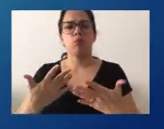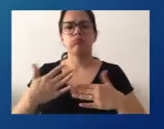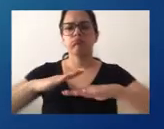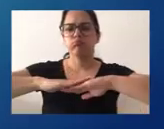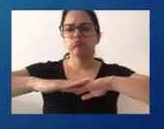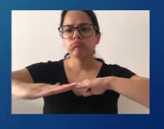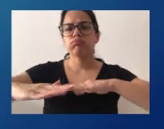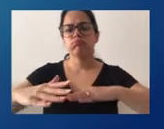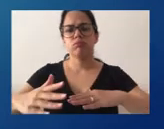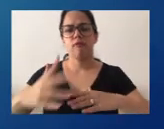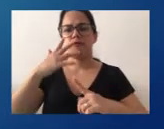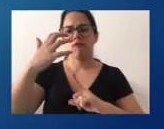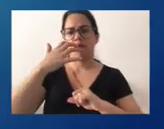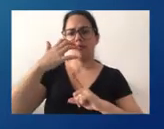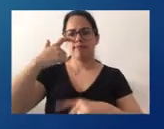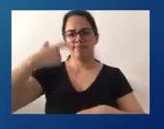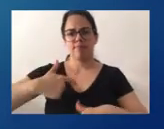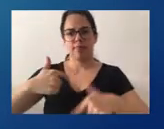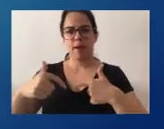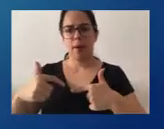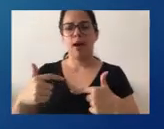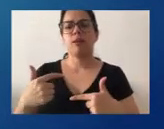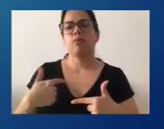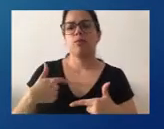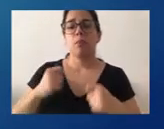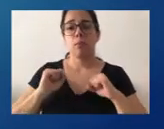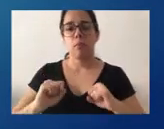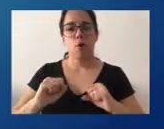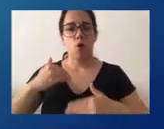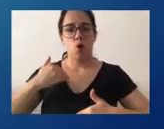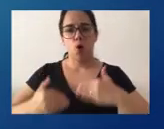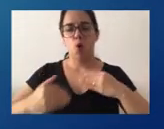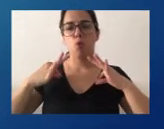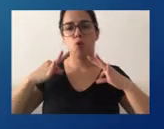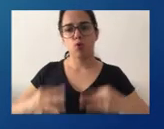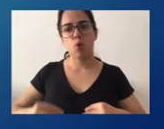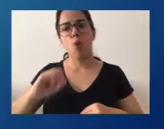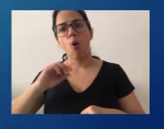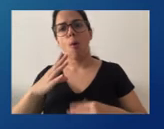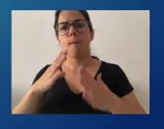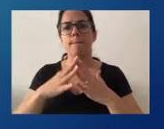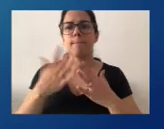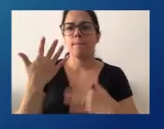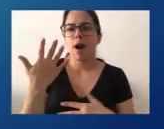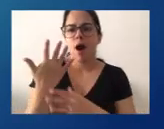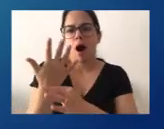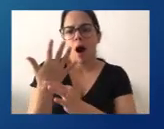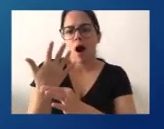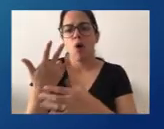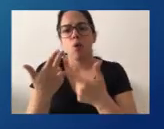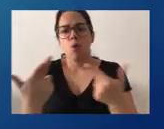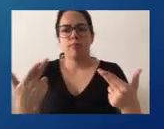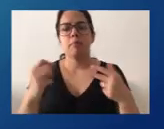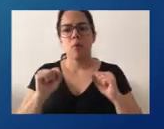do trabalhador. Elas podem ser localizadas ou de corpo inteiro, né? E podem causar diversos danos ao trabalhador.